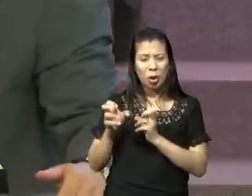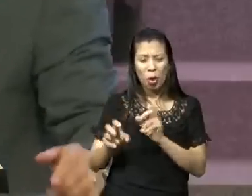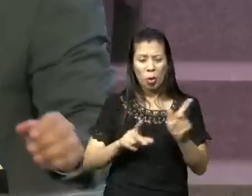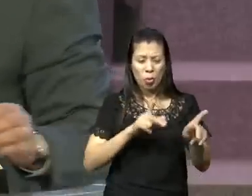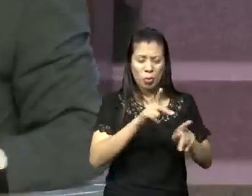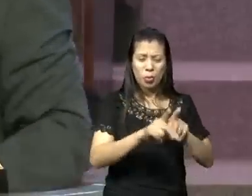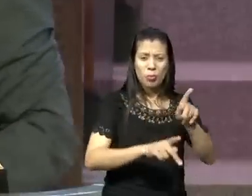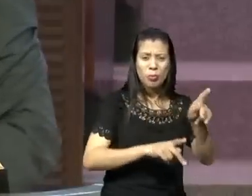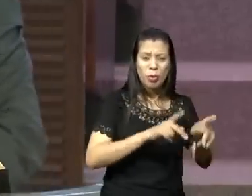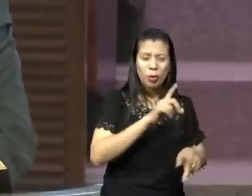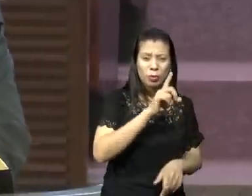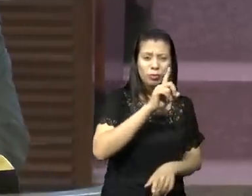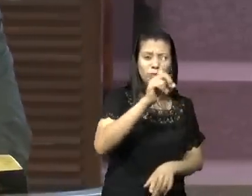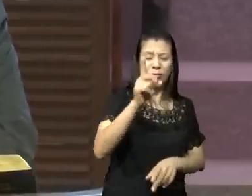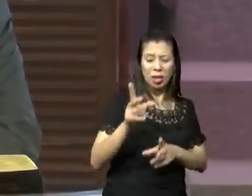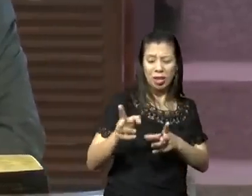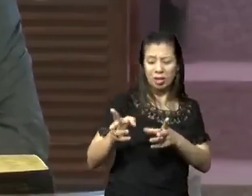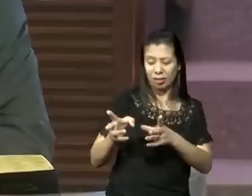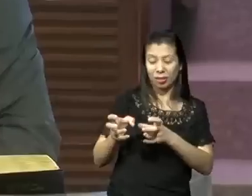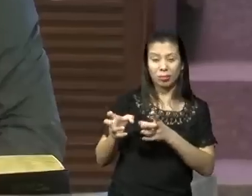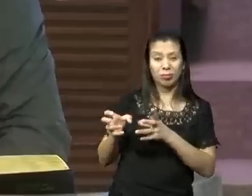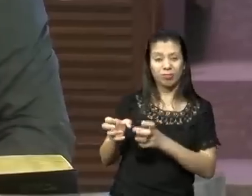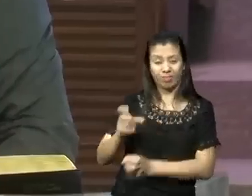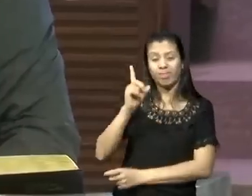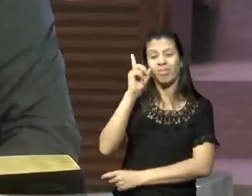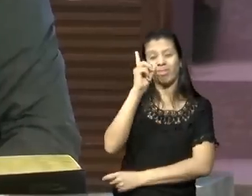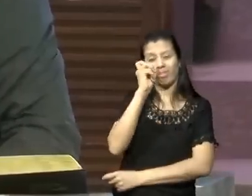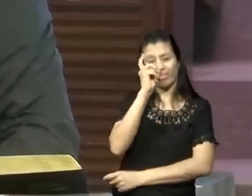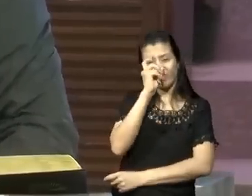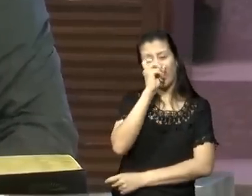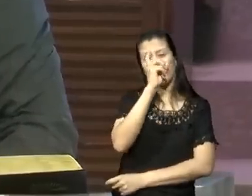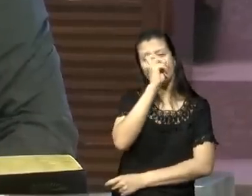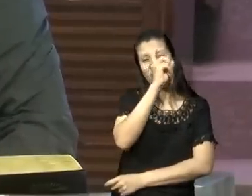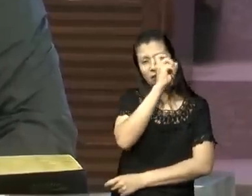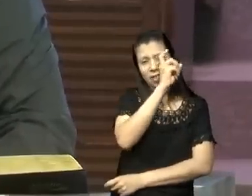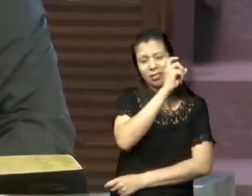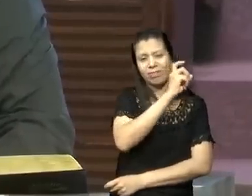povo de Deus ah queridos irmãos